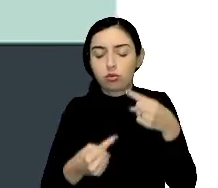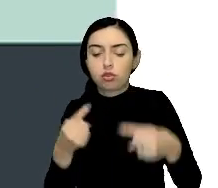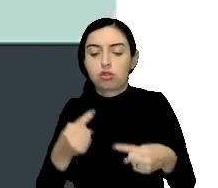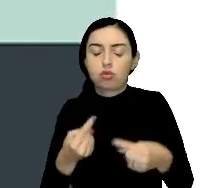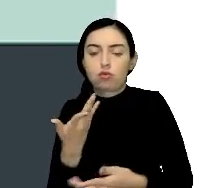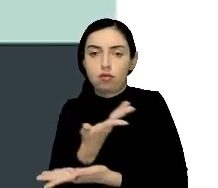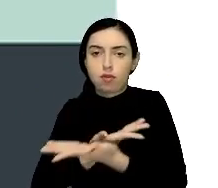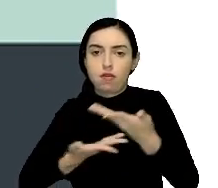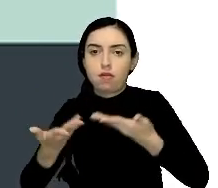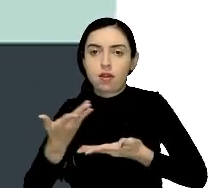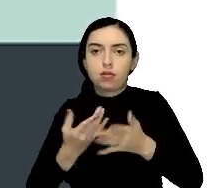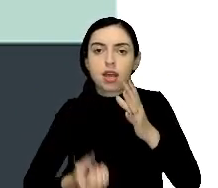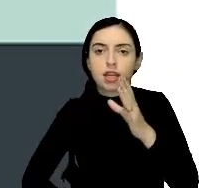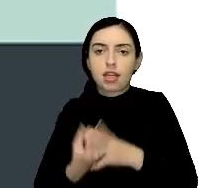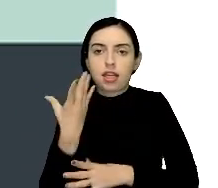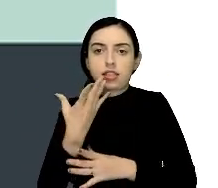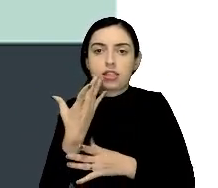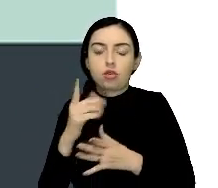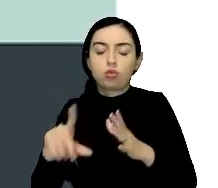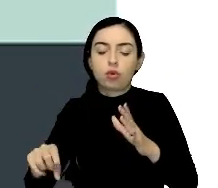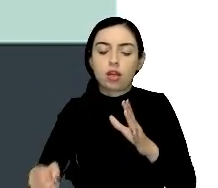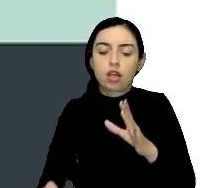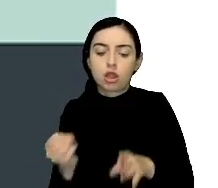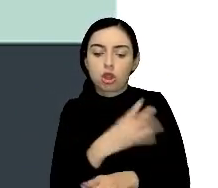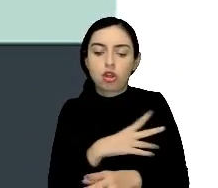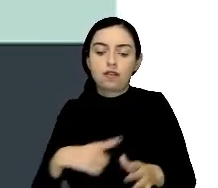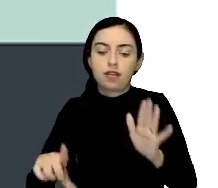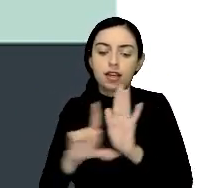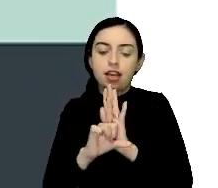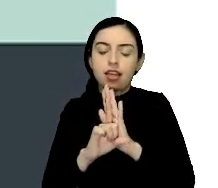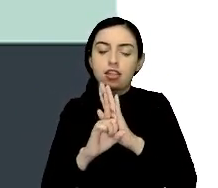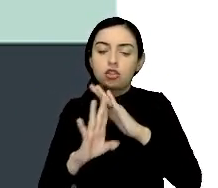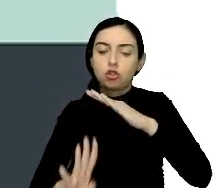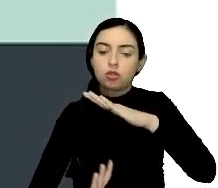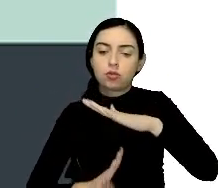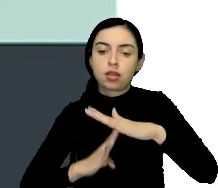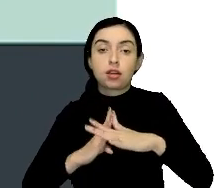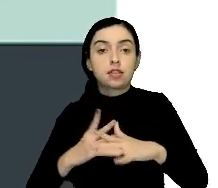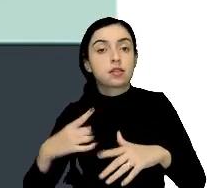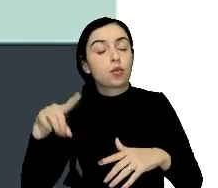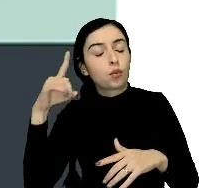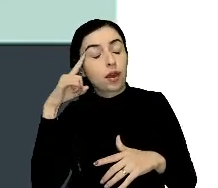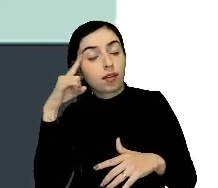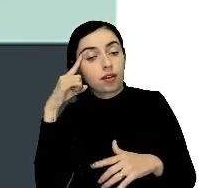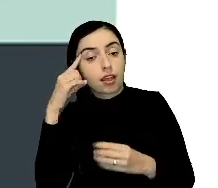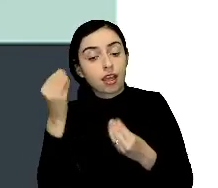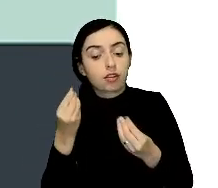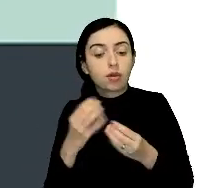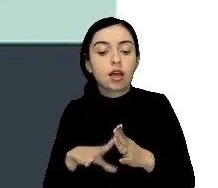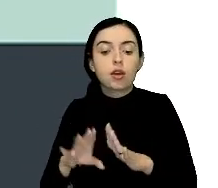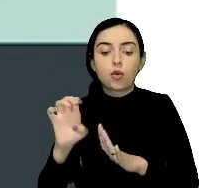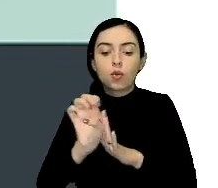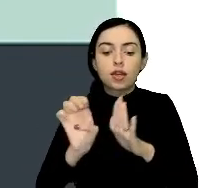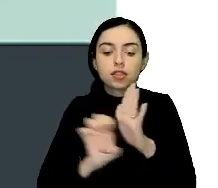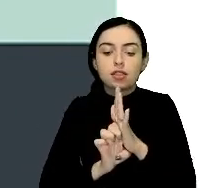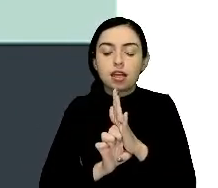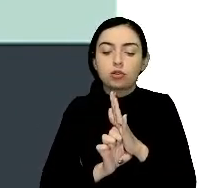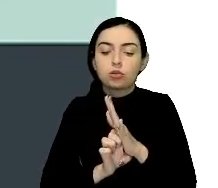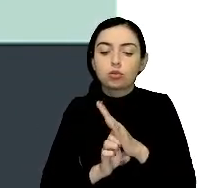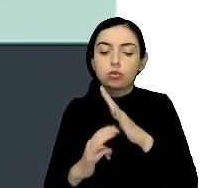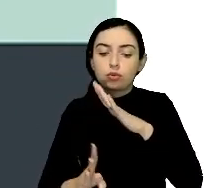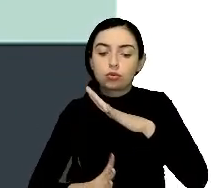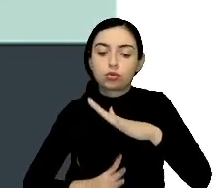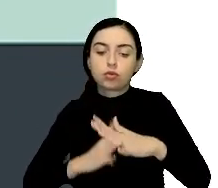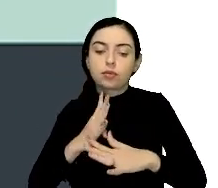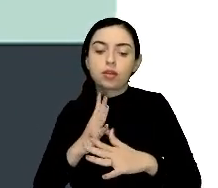a construção da nova lei de imigração, porque a ideia é falar do Estatuto do Estrangeiro até a nova lei de